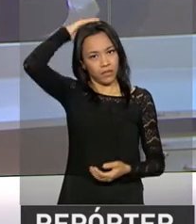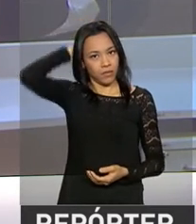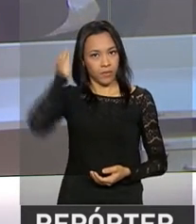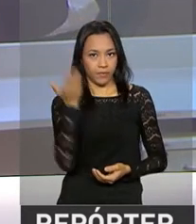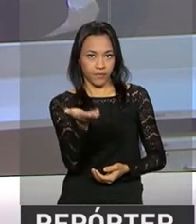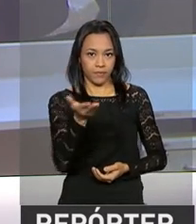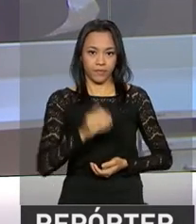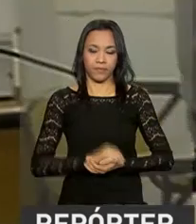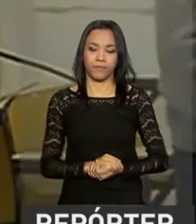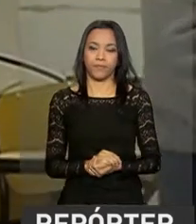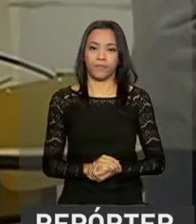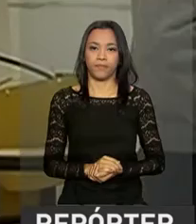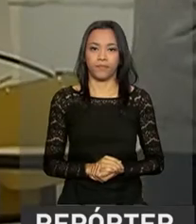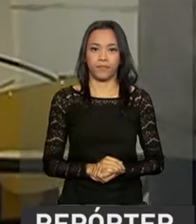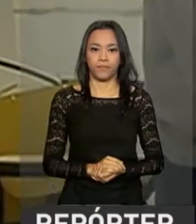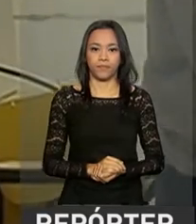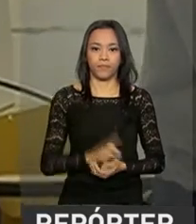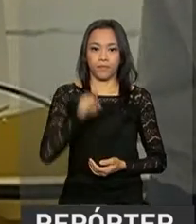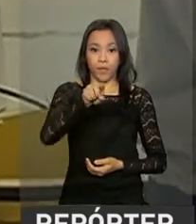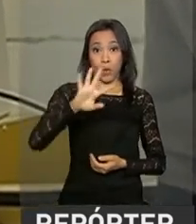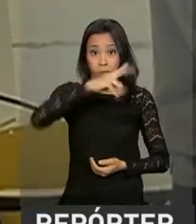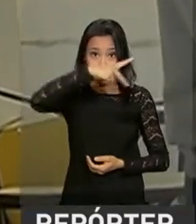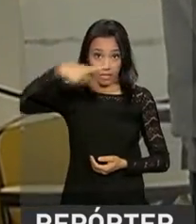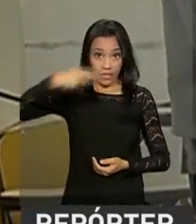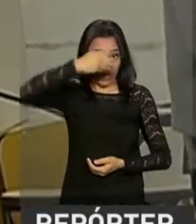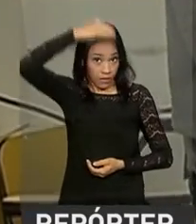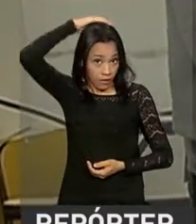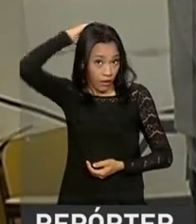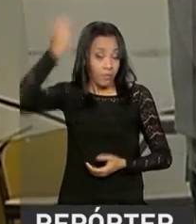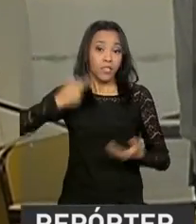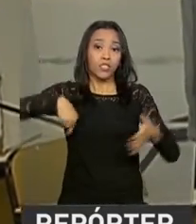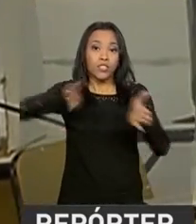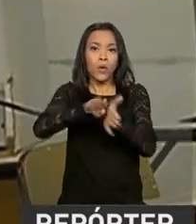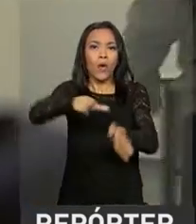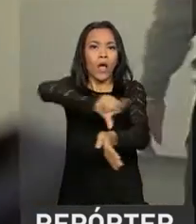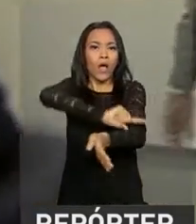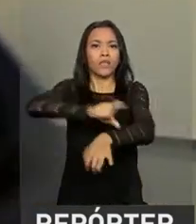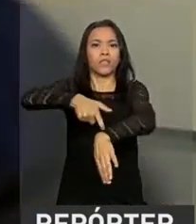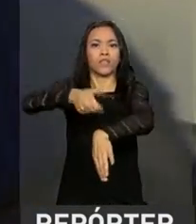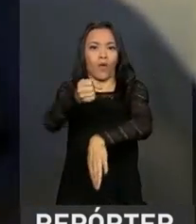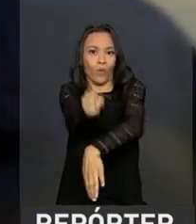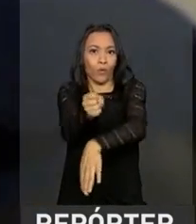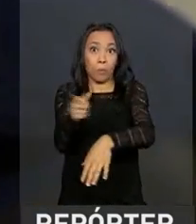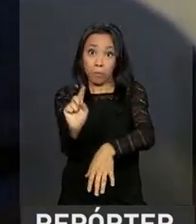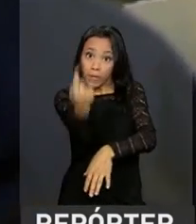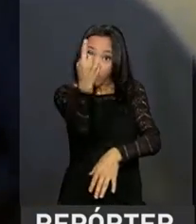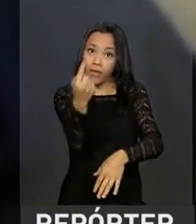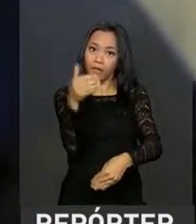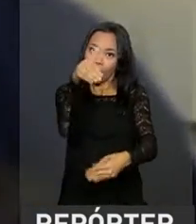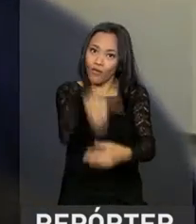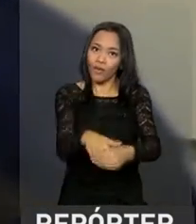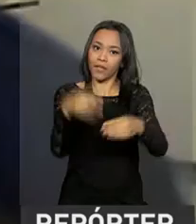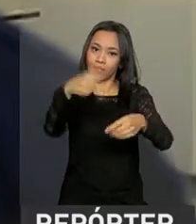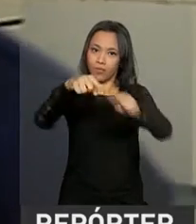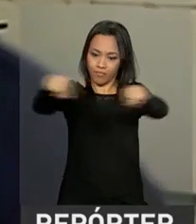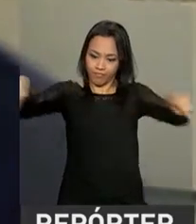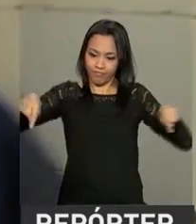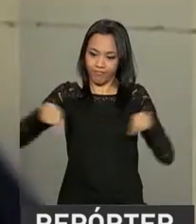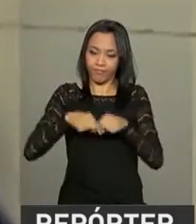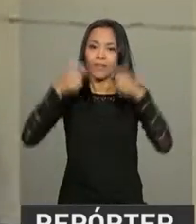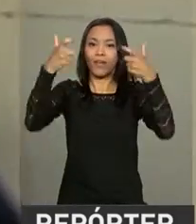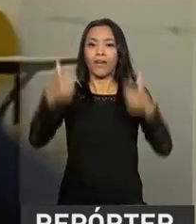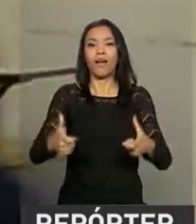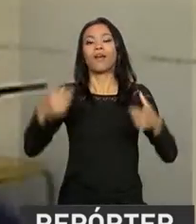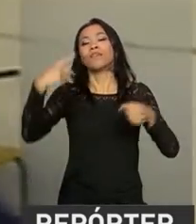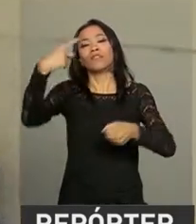Temer. O presidente Michel Temer chegou antes das 8 da manhã e foi o primeiro a votar em sua sessão, localizada na